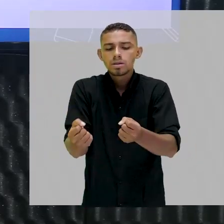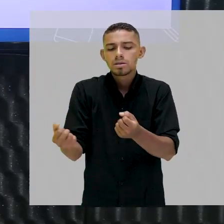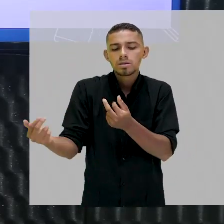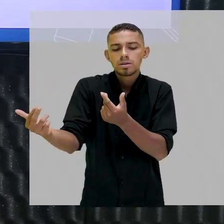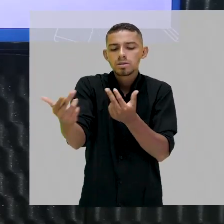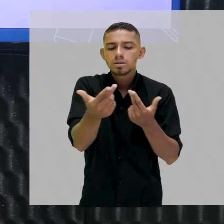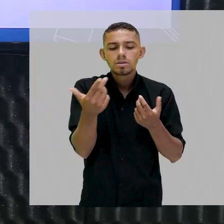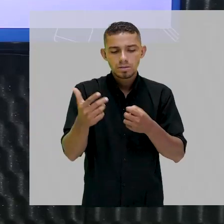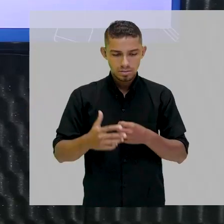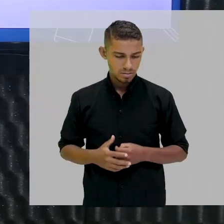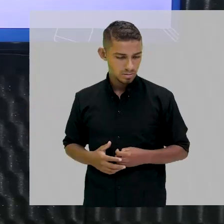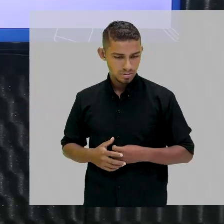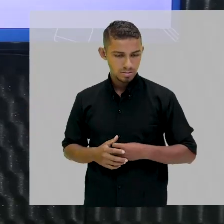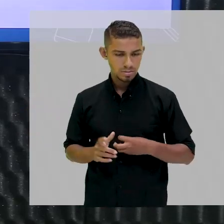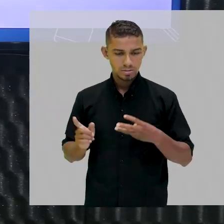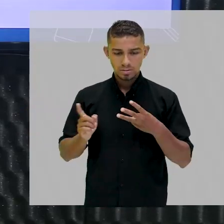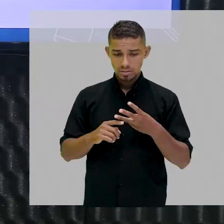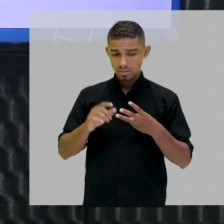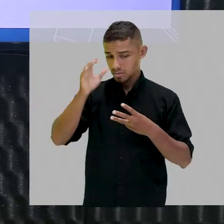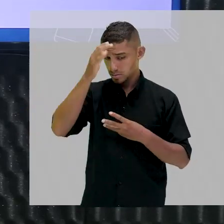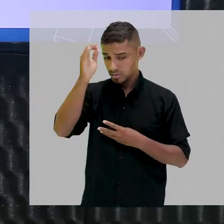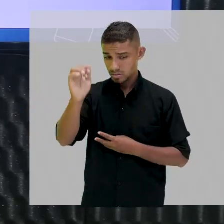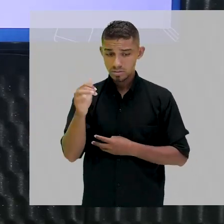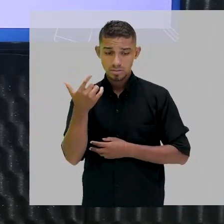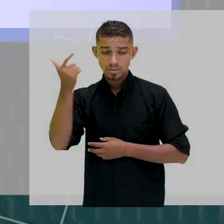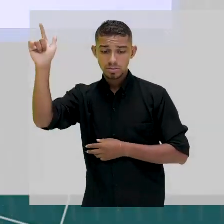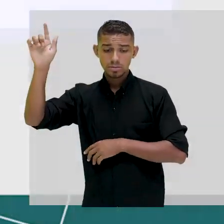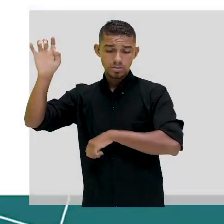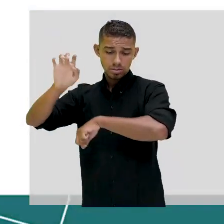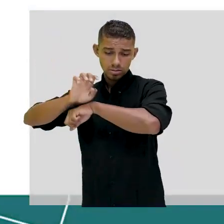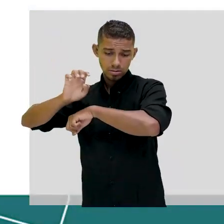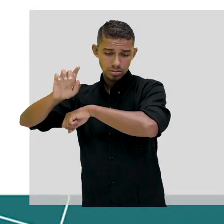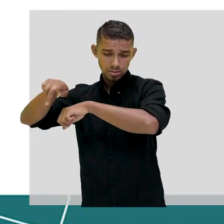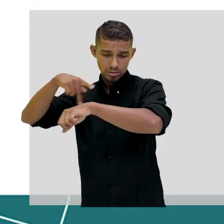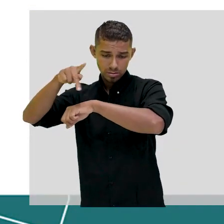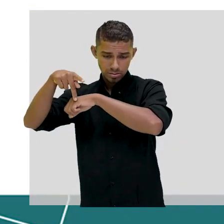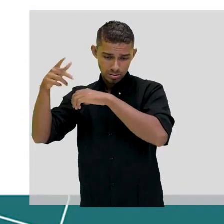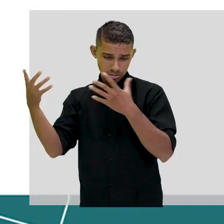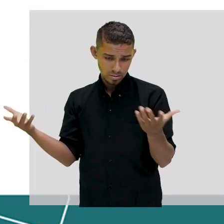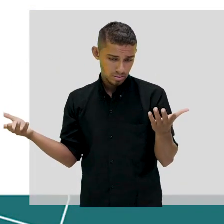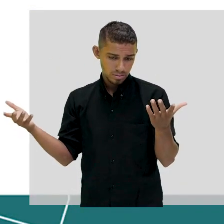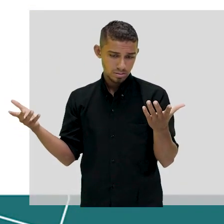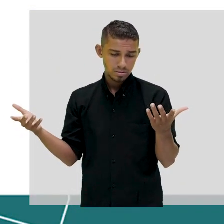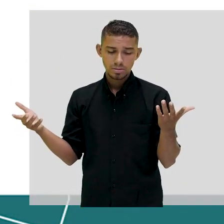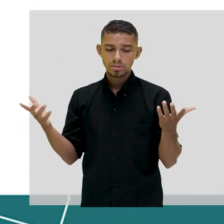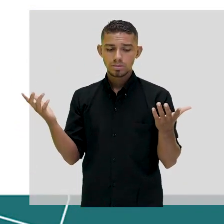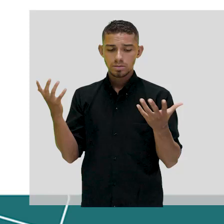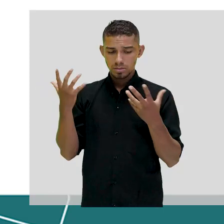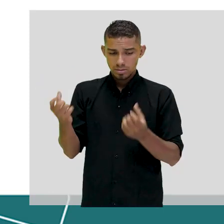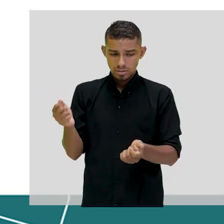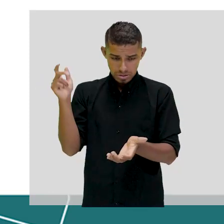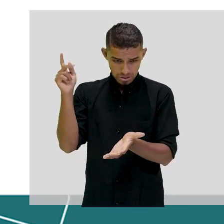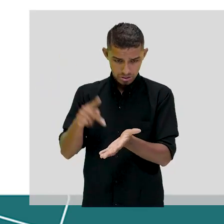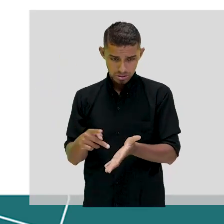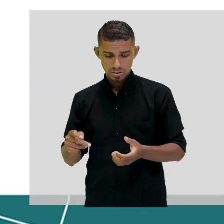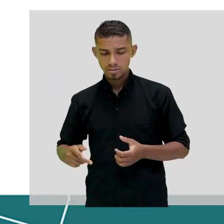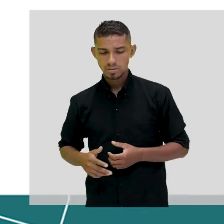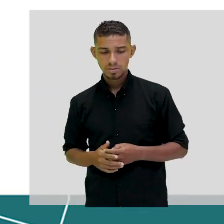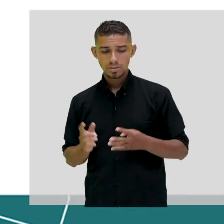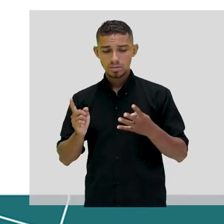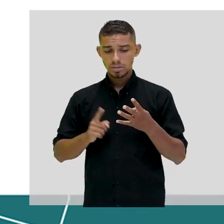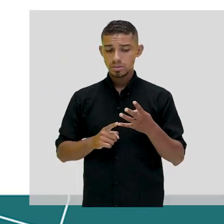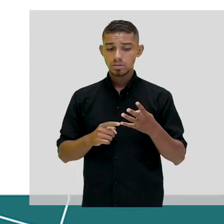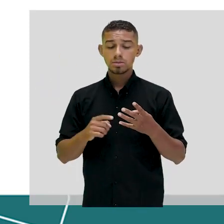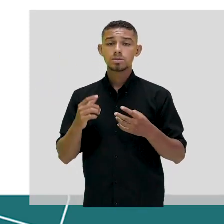cultura estrangeira como a única e verdadeira, a aceitação mútua entre as diferentes tribos e